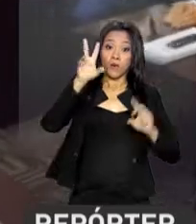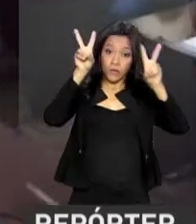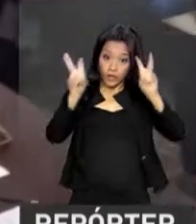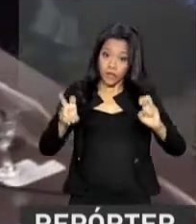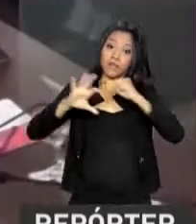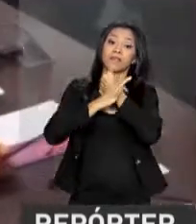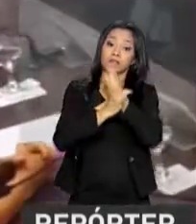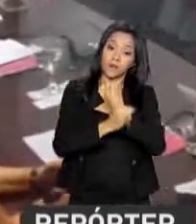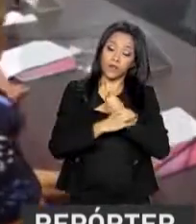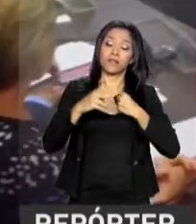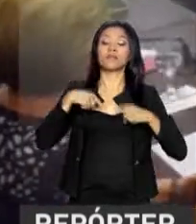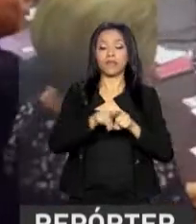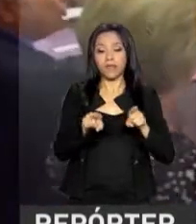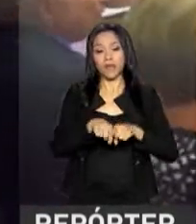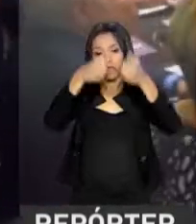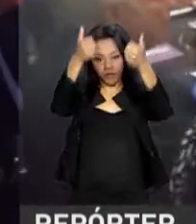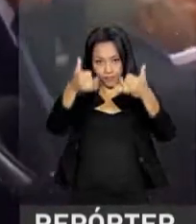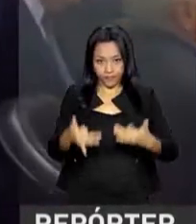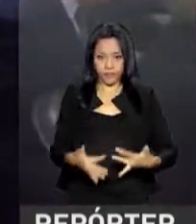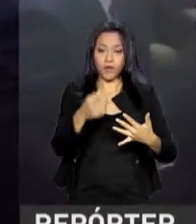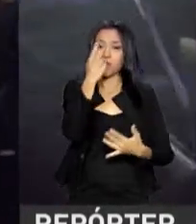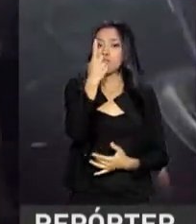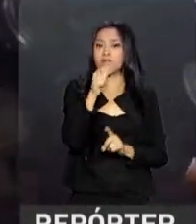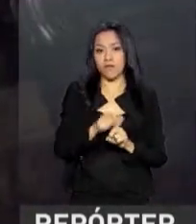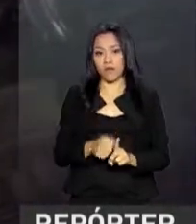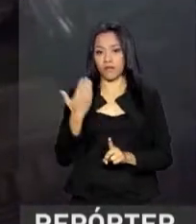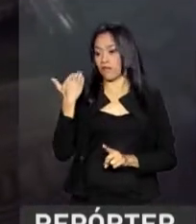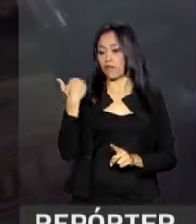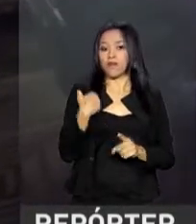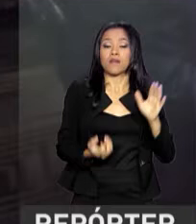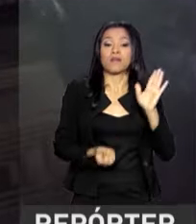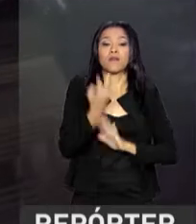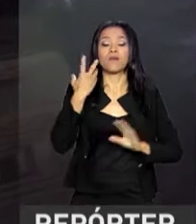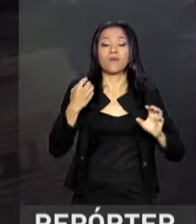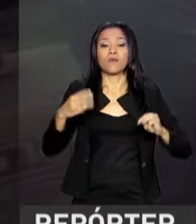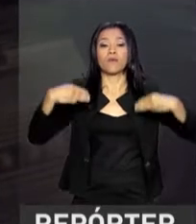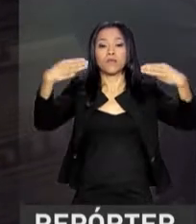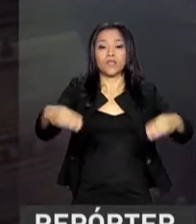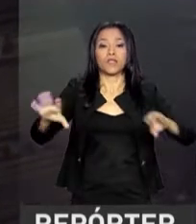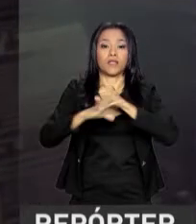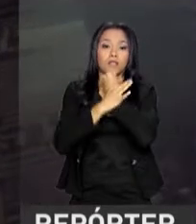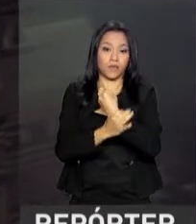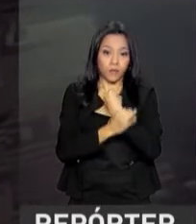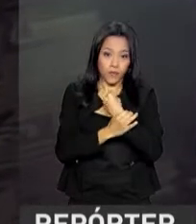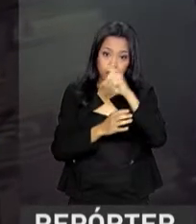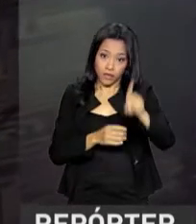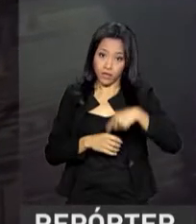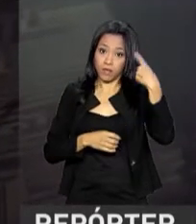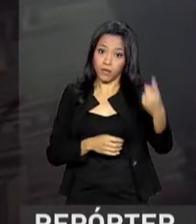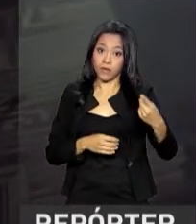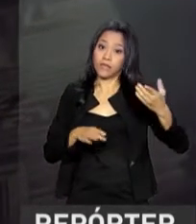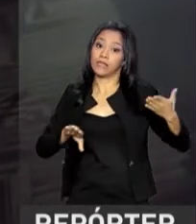balanço apresentado pelo presidente temer há pouco mais de um mês ele criou um ministério da segurança pública logo após decretar intervenção